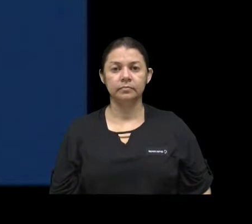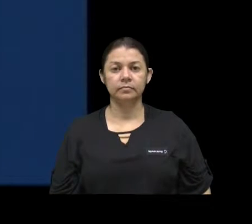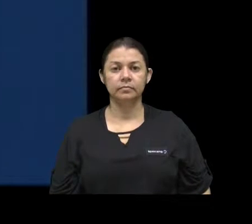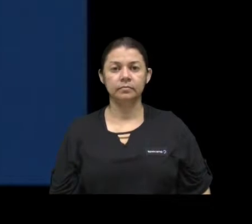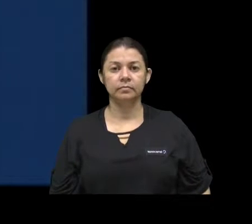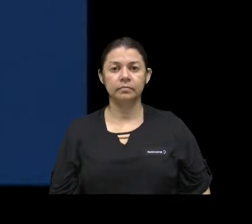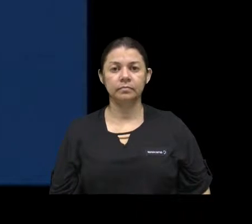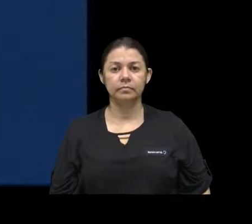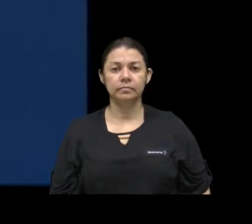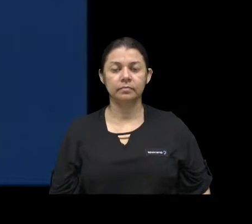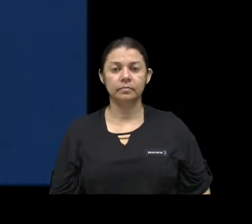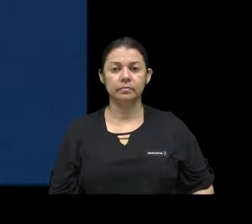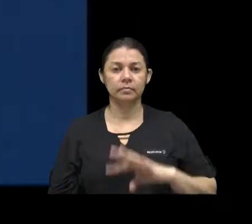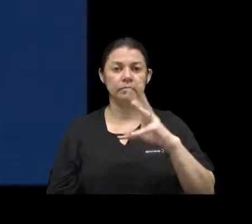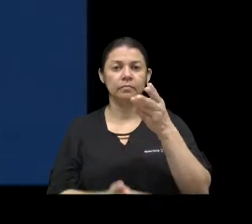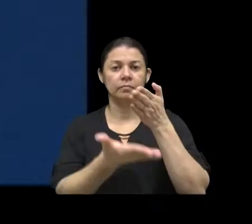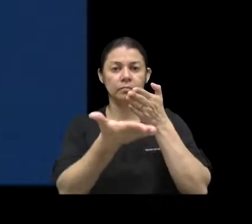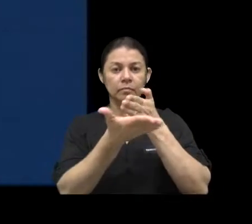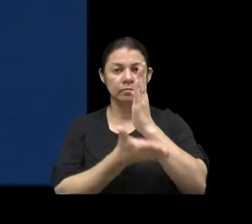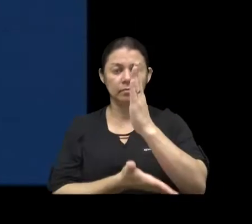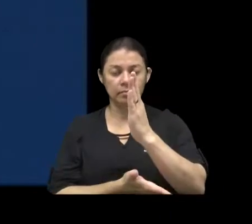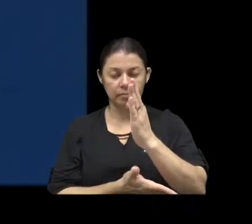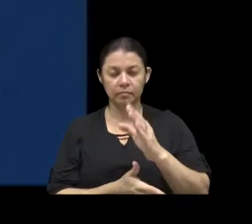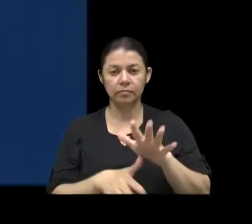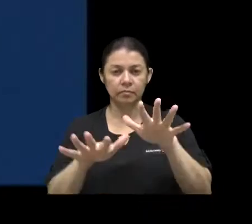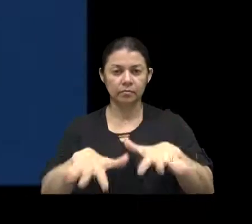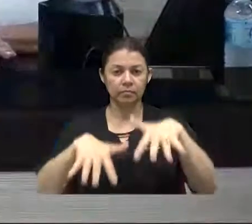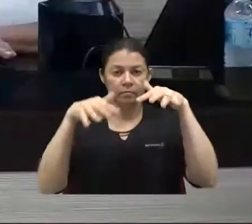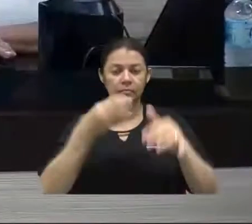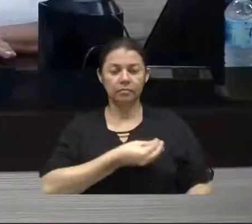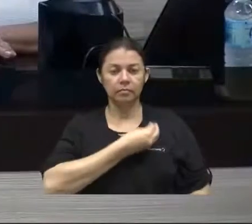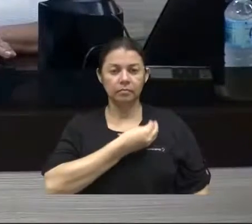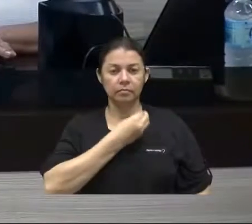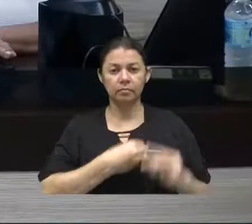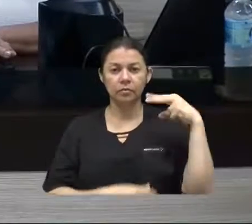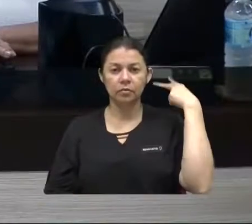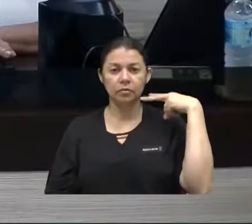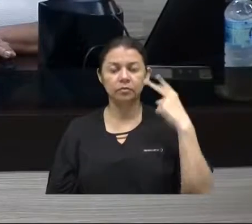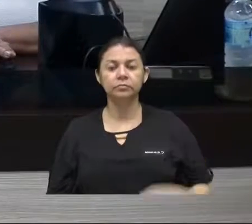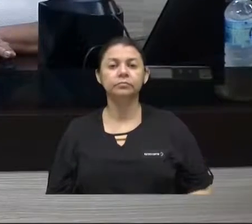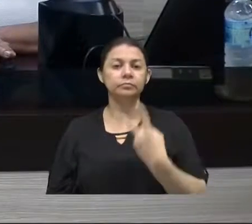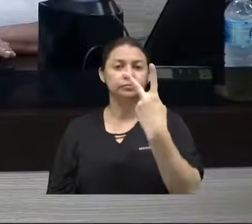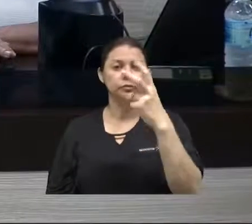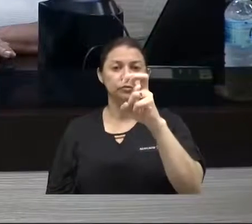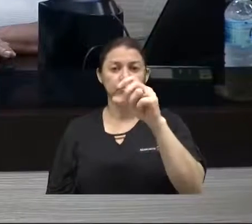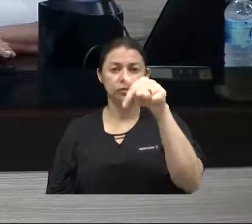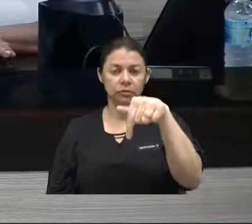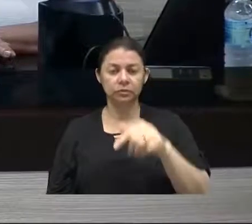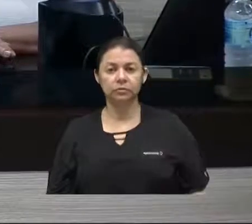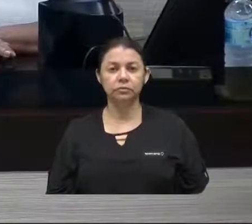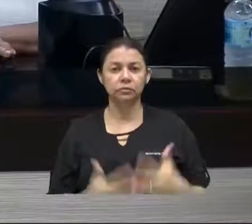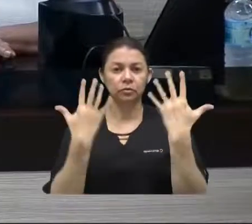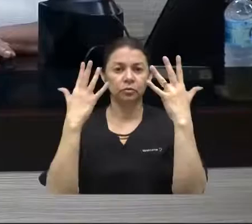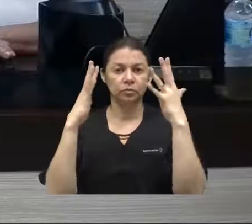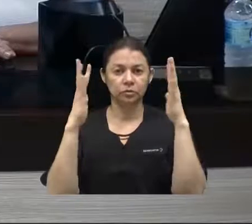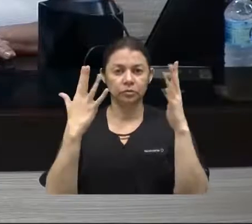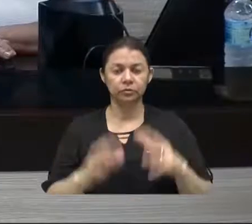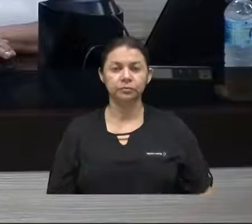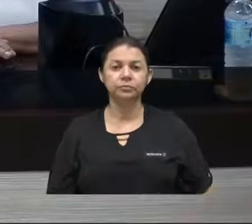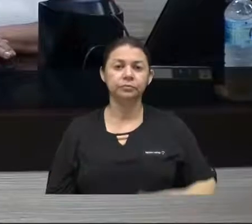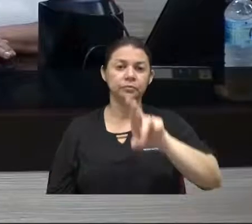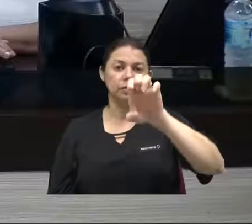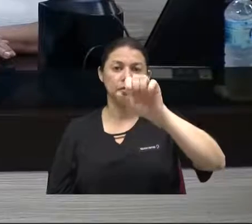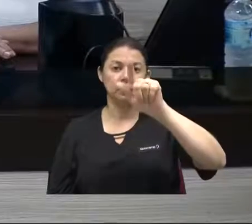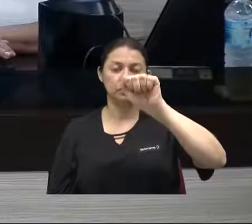Moção foi aprovada por todos os vereadores presentes no plenário. Próxima moção. Moção 257, moção de aplauso a Realen Folhados